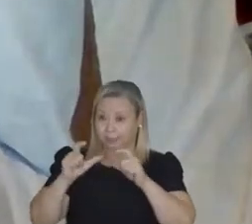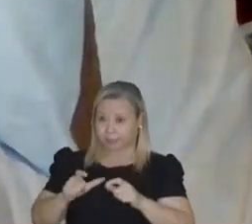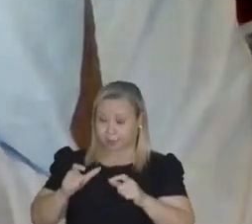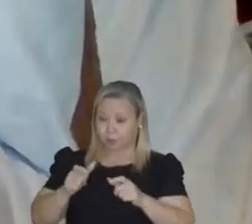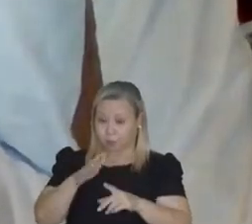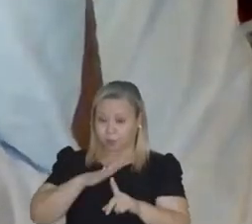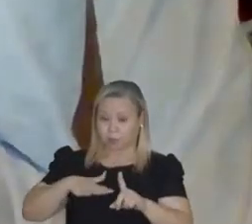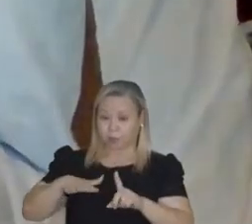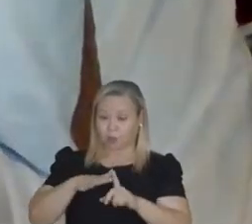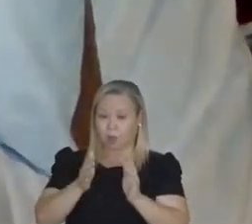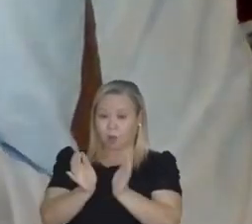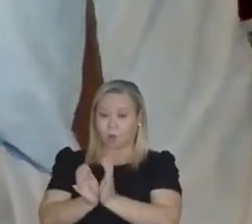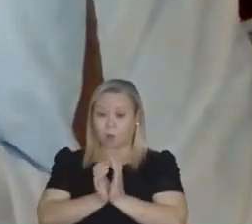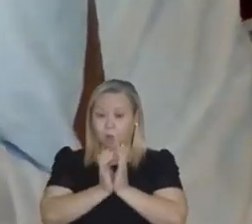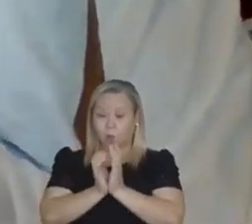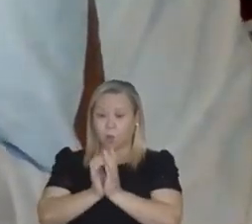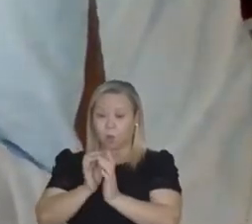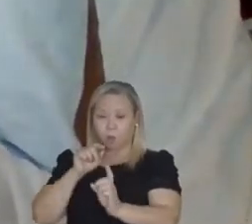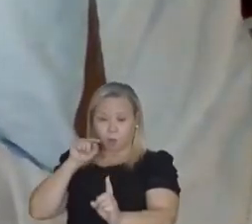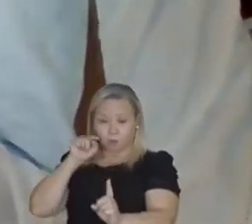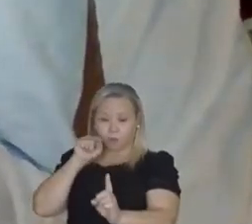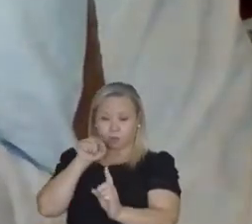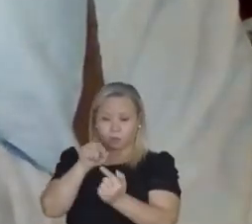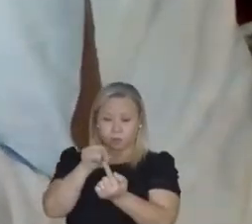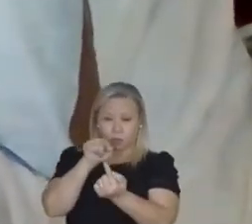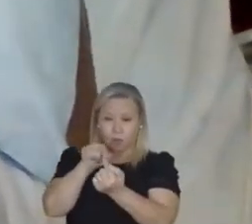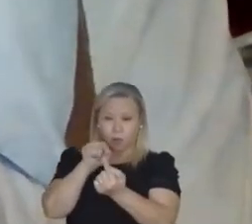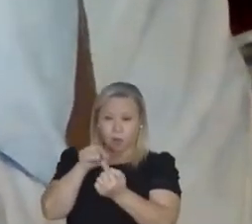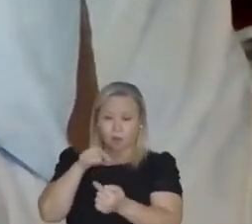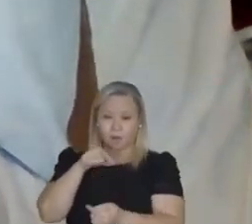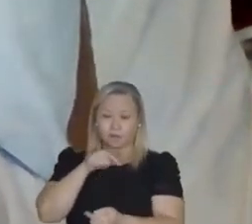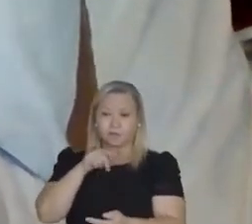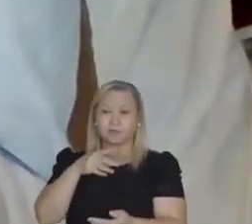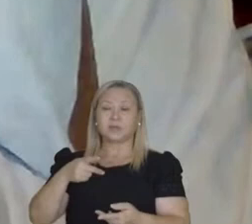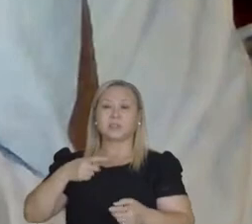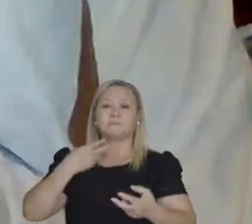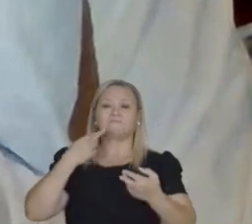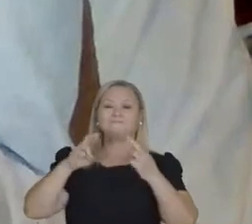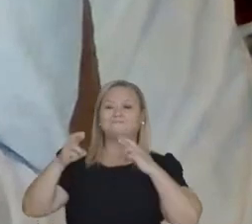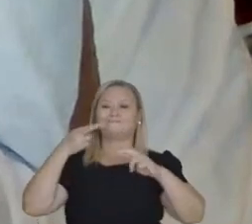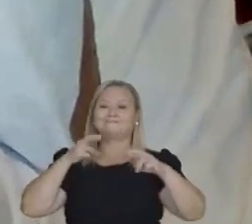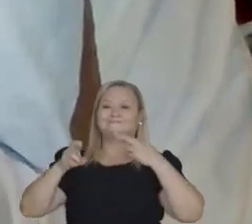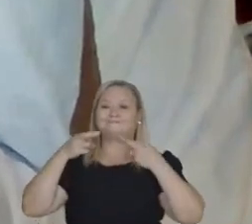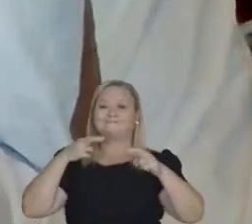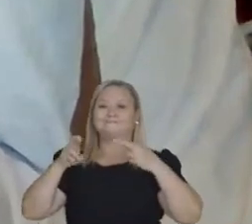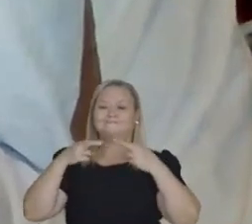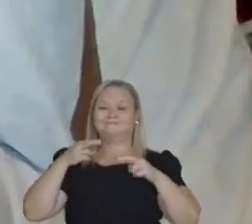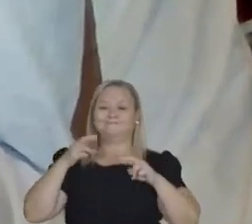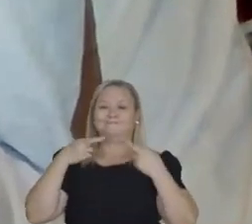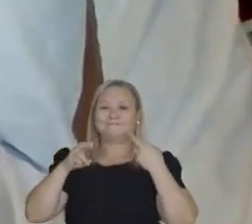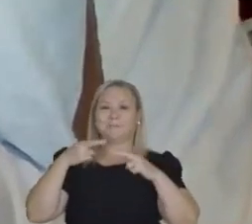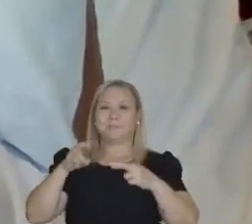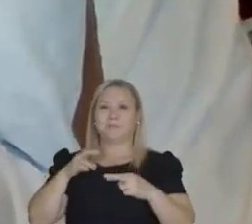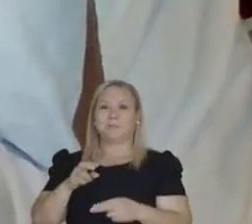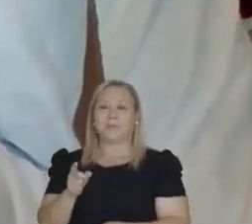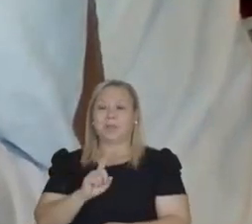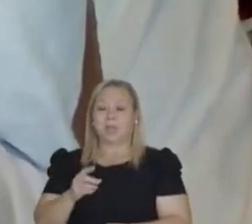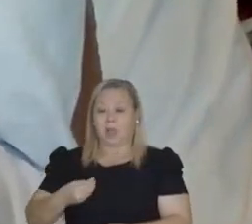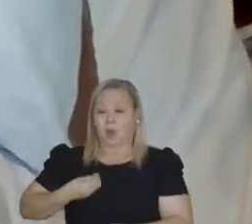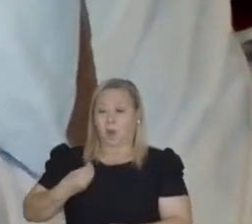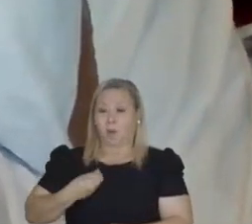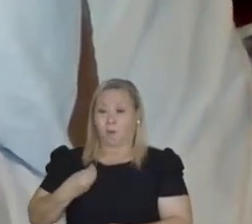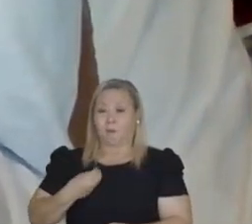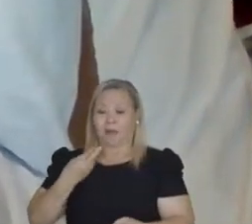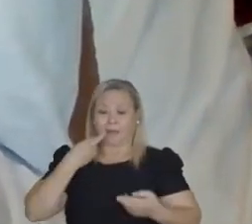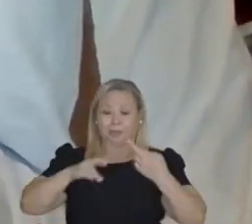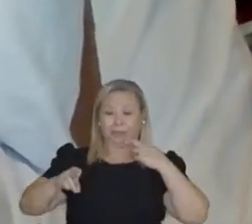o grupo-alvo, né, do seu ataque. Então, na verdade, nós estamos vivendo um